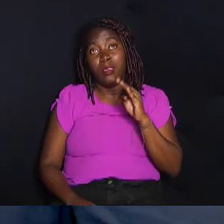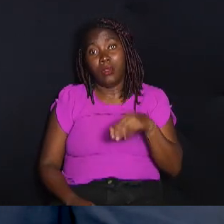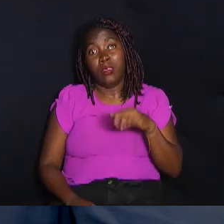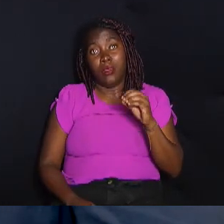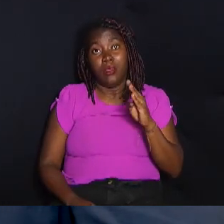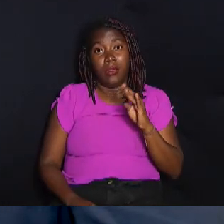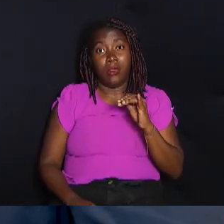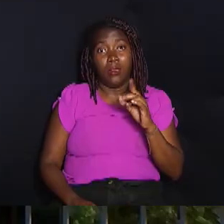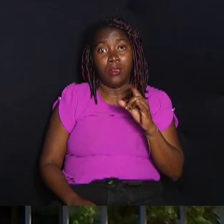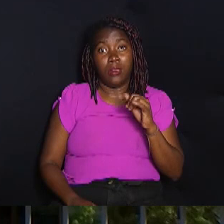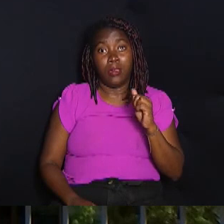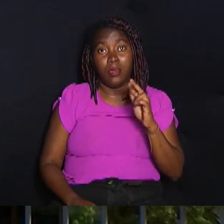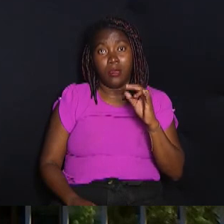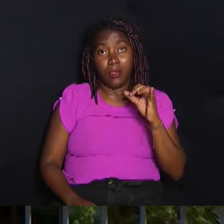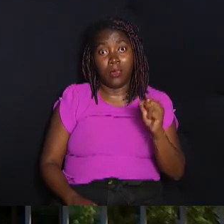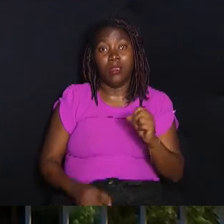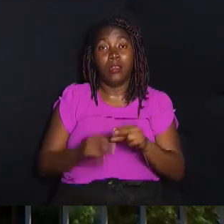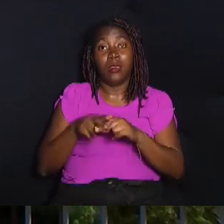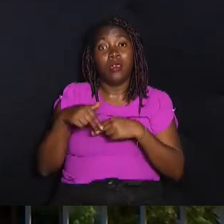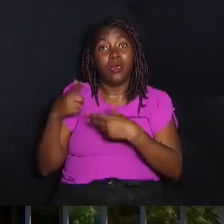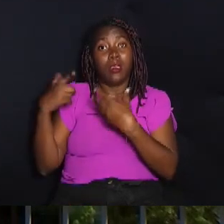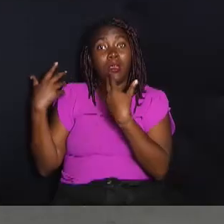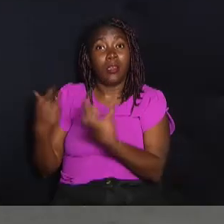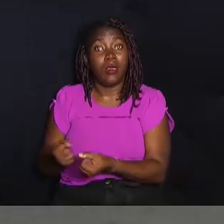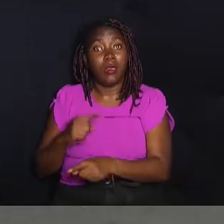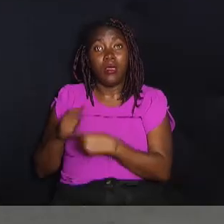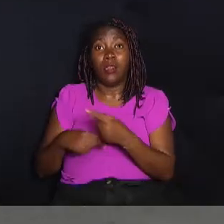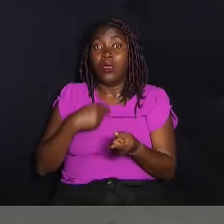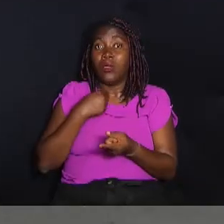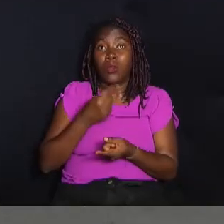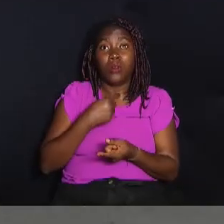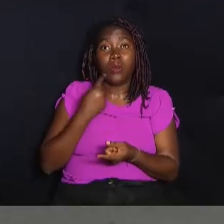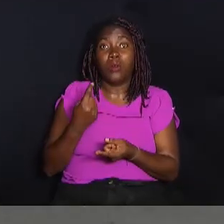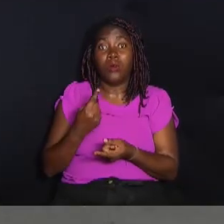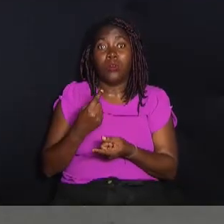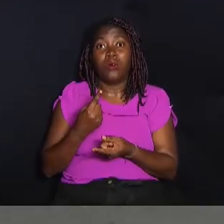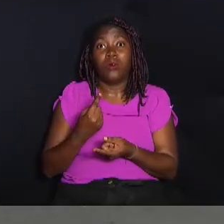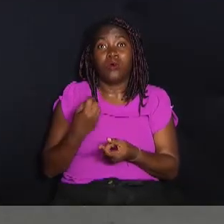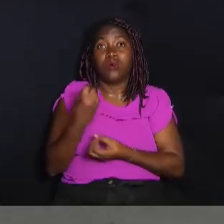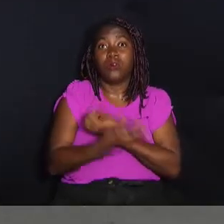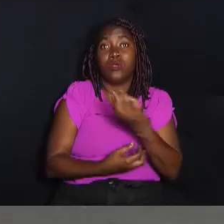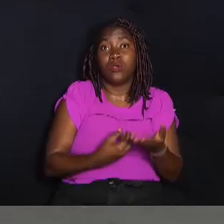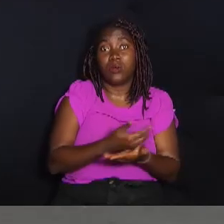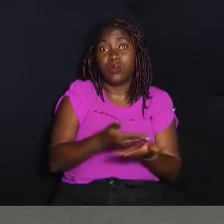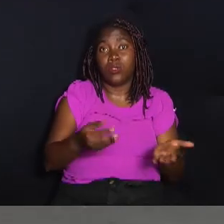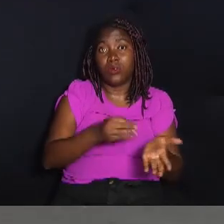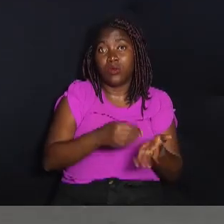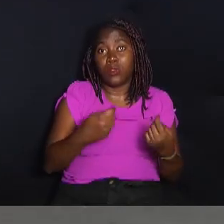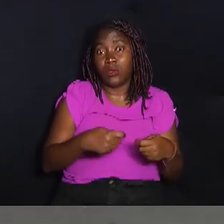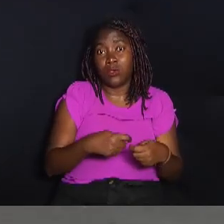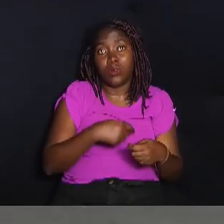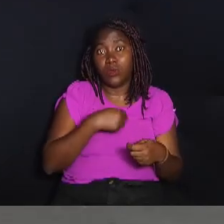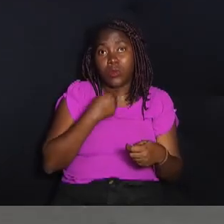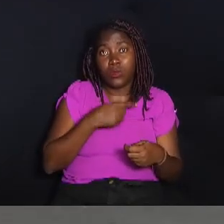unidades e depois ela eh não consegue disponibilizar esses imóveis para aqueles que realmente precisam porque são pessoas que não